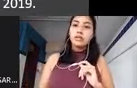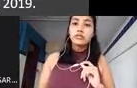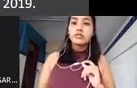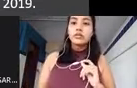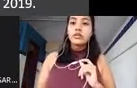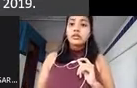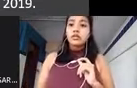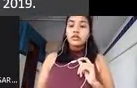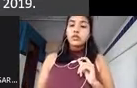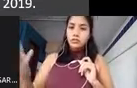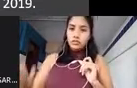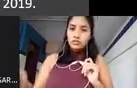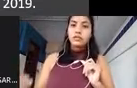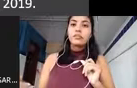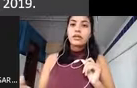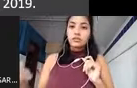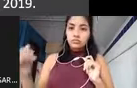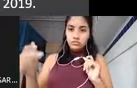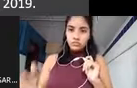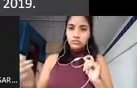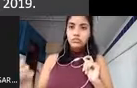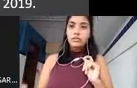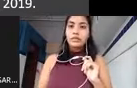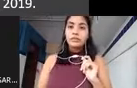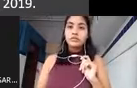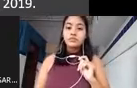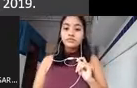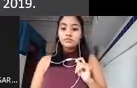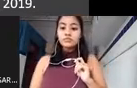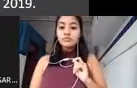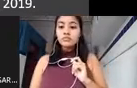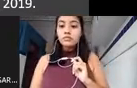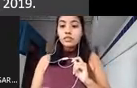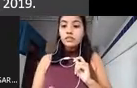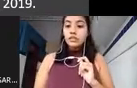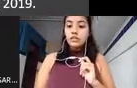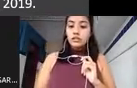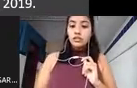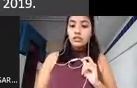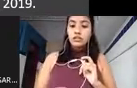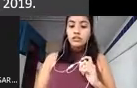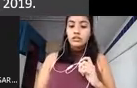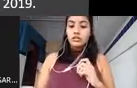seus alagamentos, como pode ser visto na imagem abaixo.